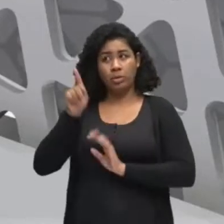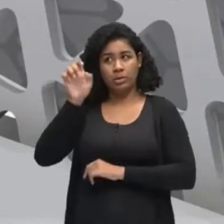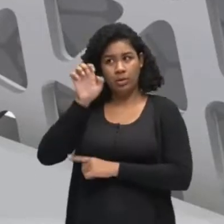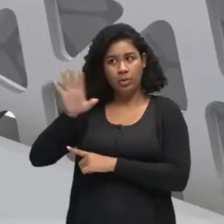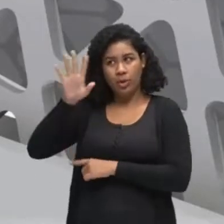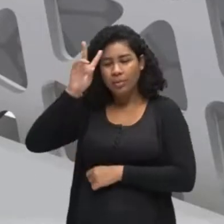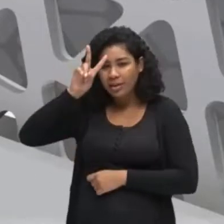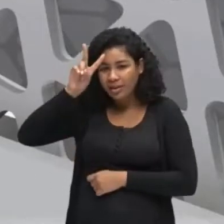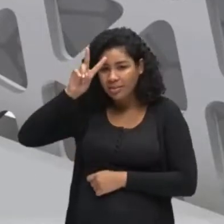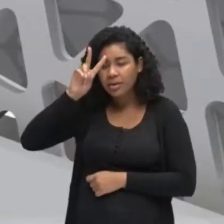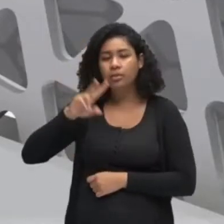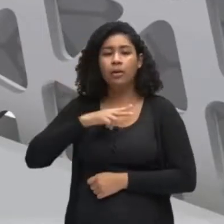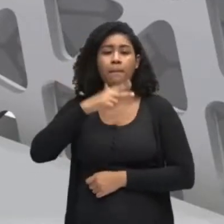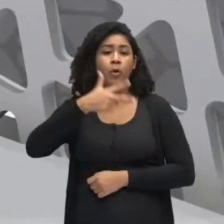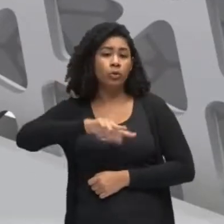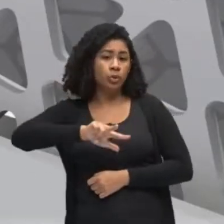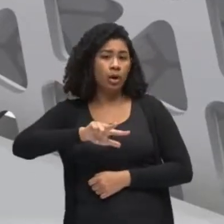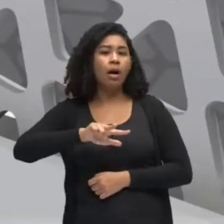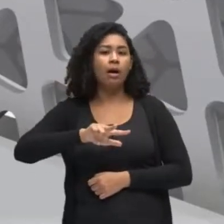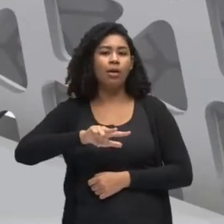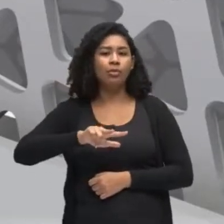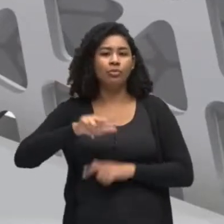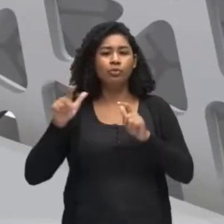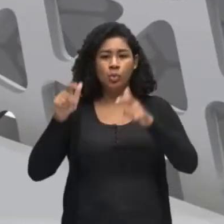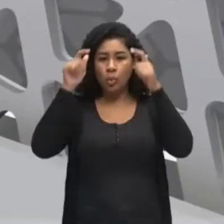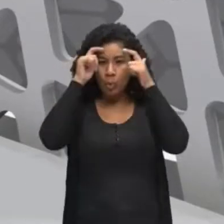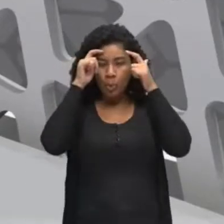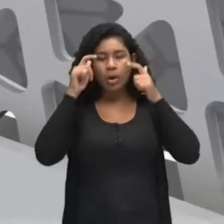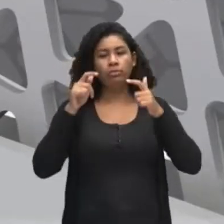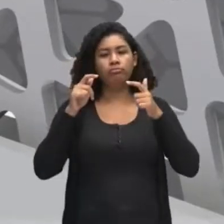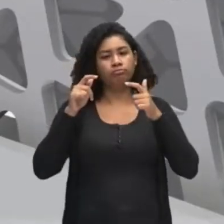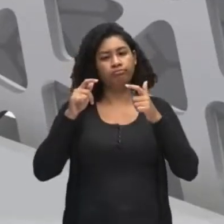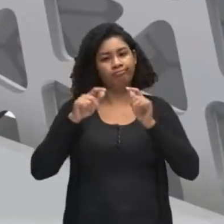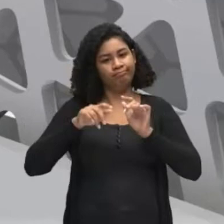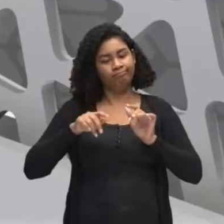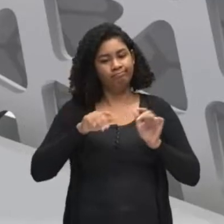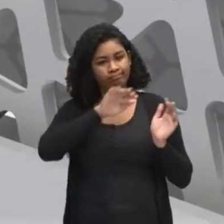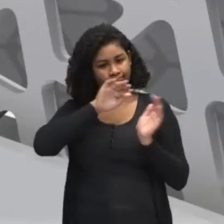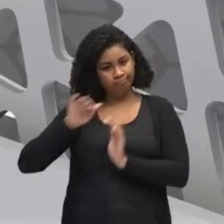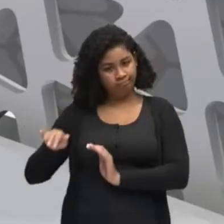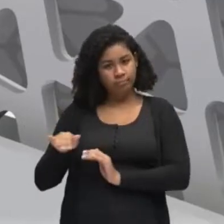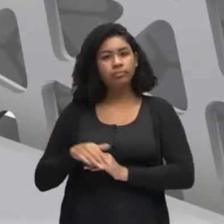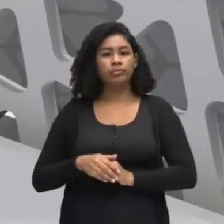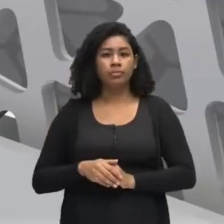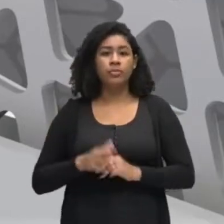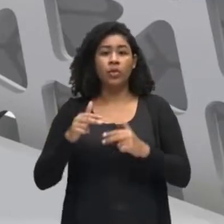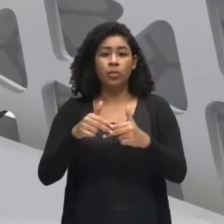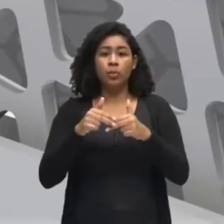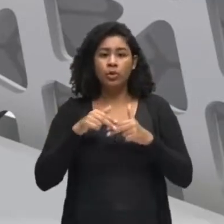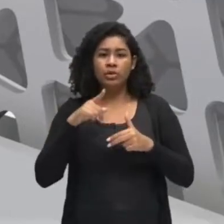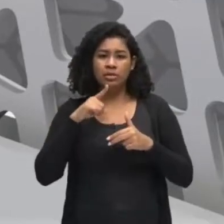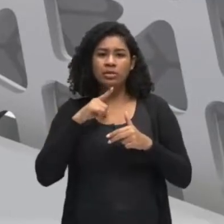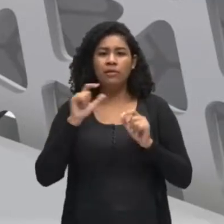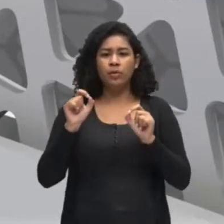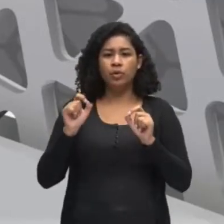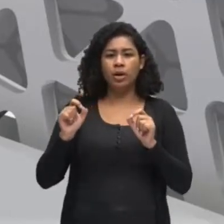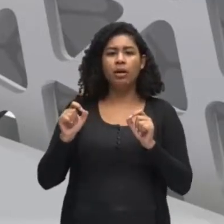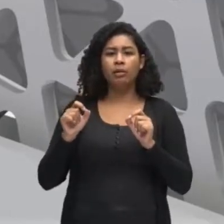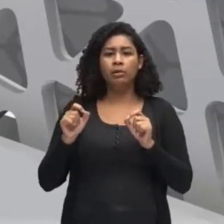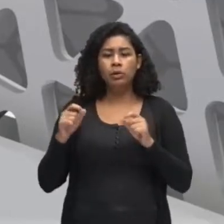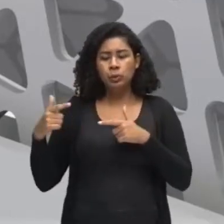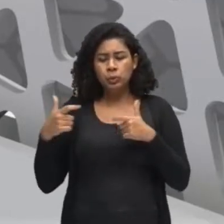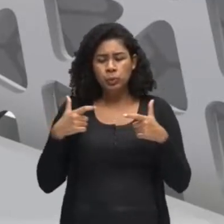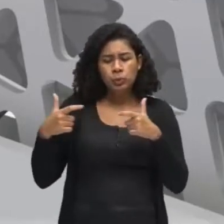ali vai perder o seu rei naquele momento. E aí, nessa junção, dessa disputa pela